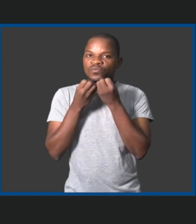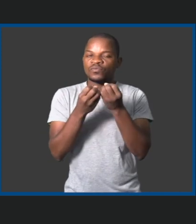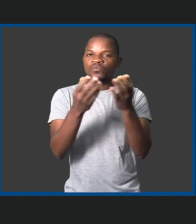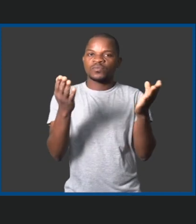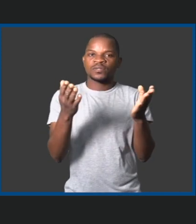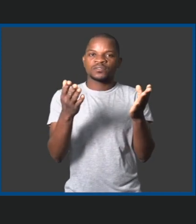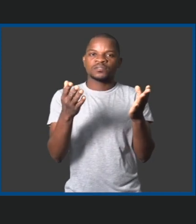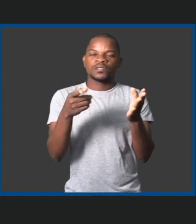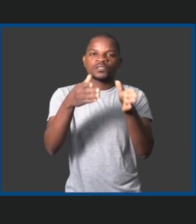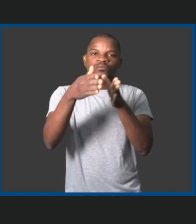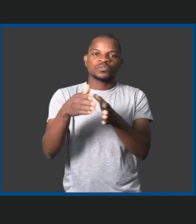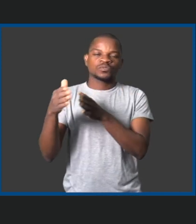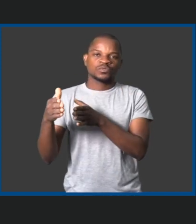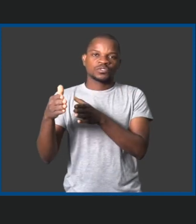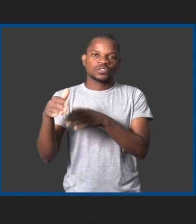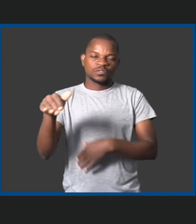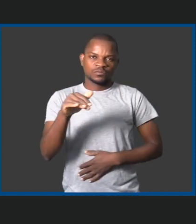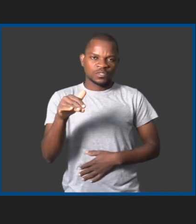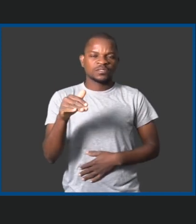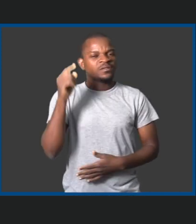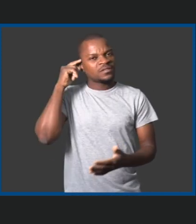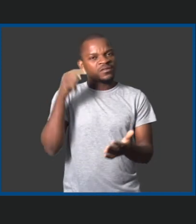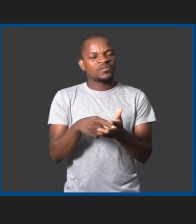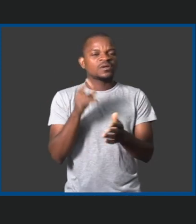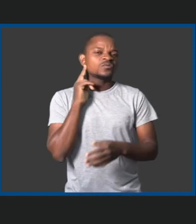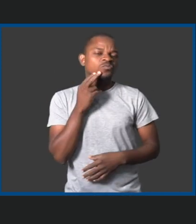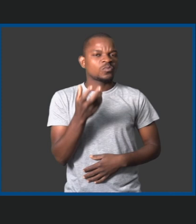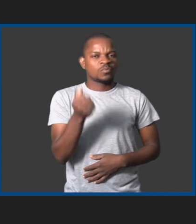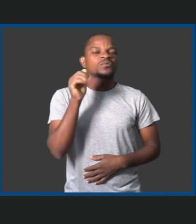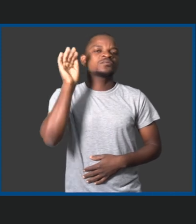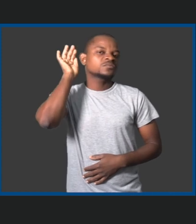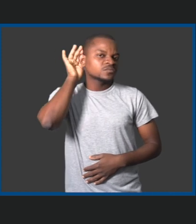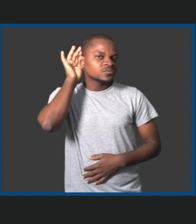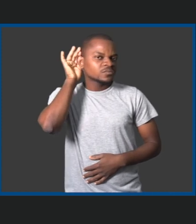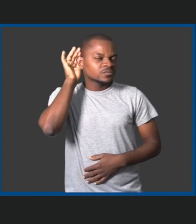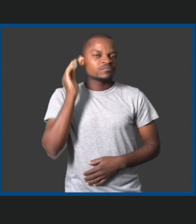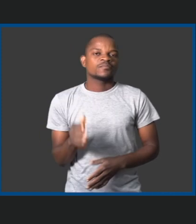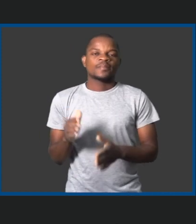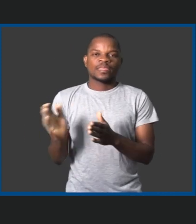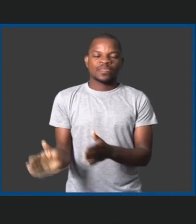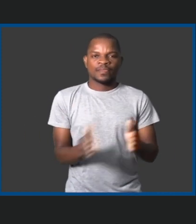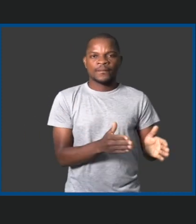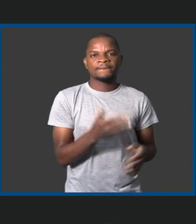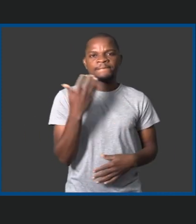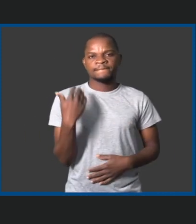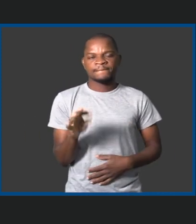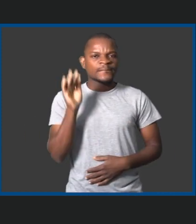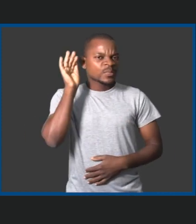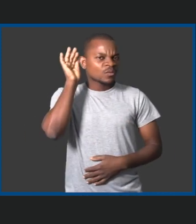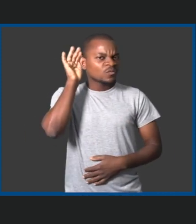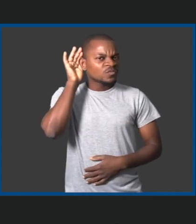esses nossos atores comunitários, pensamos nós que a informação vai chegar a este grupo também. E tem estado a circular